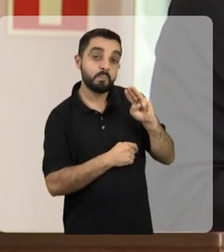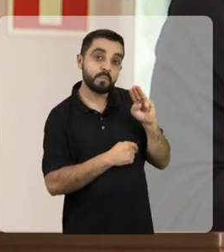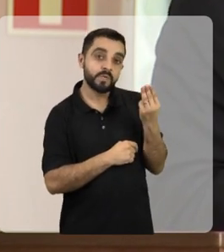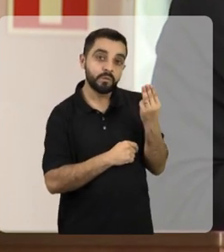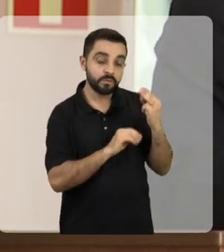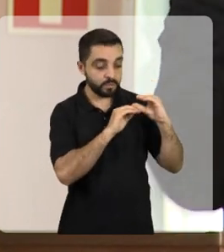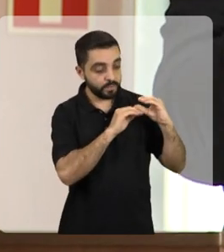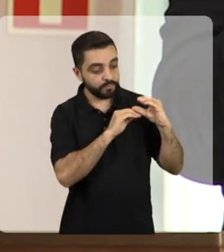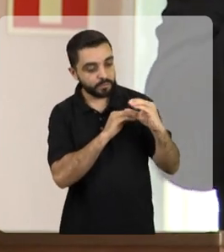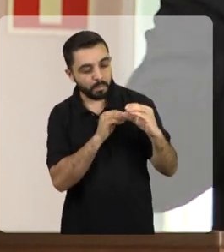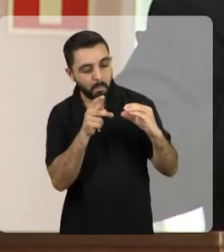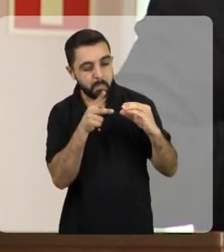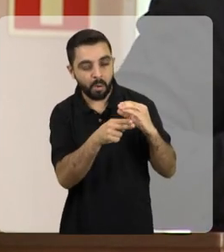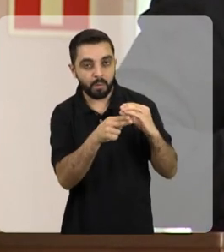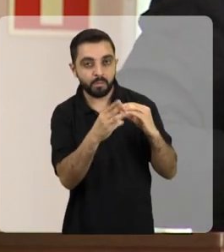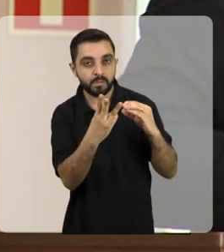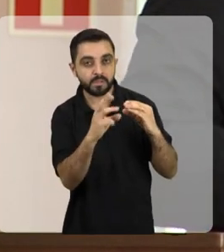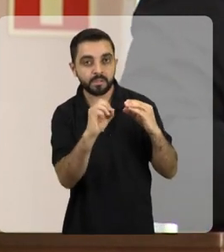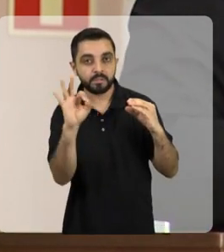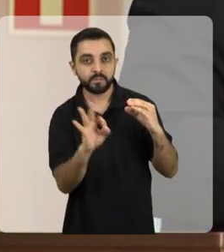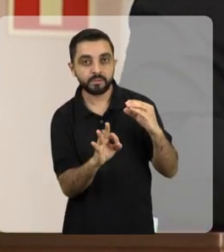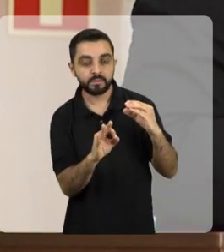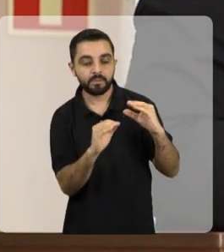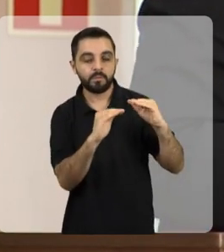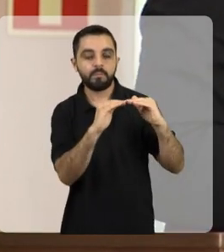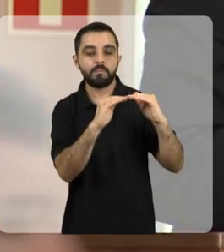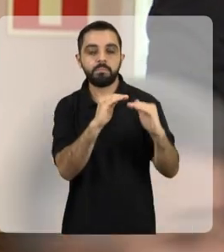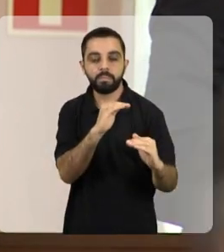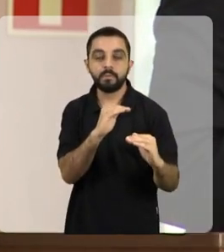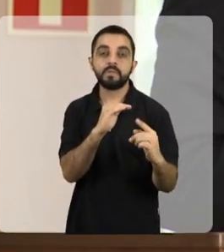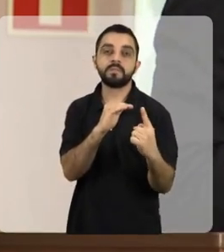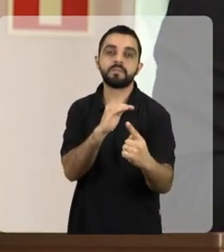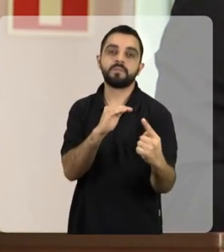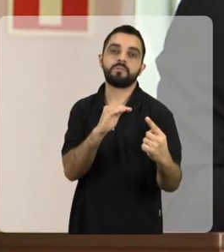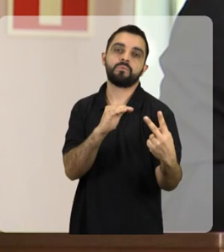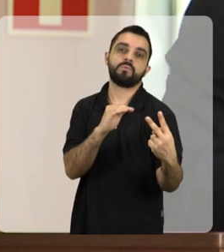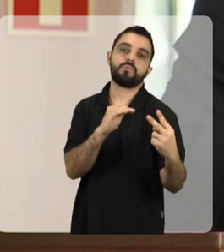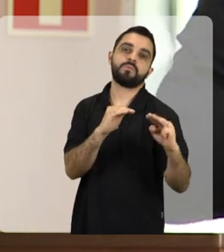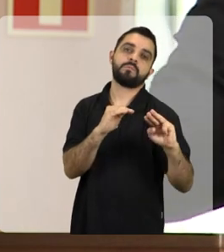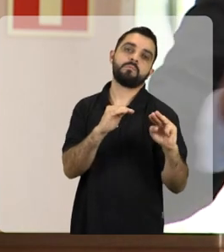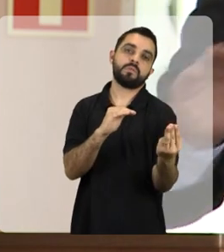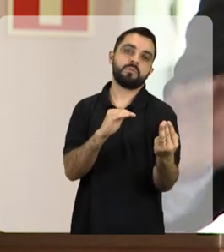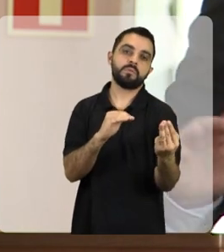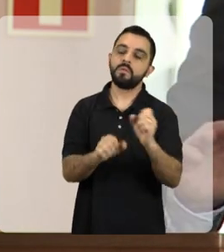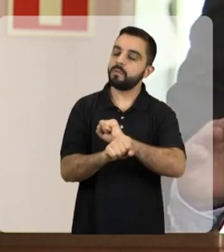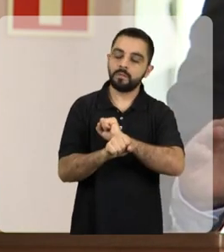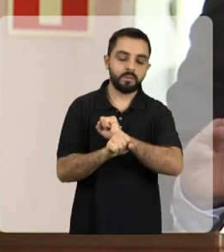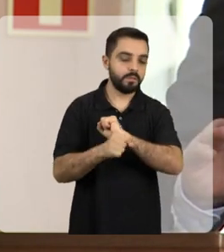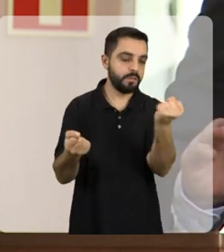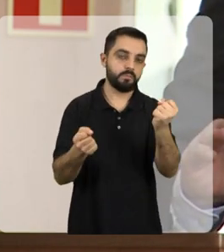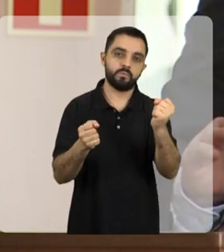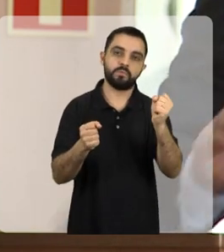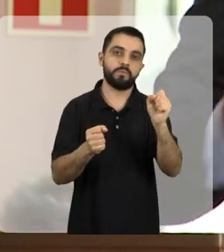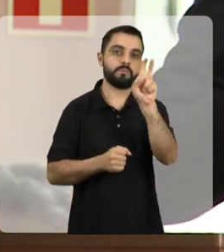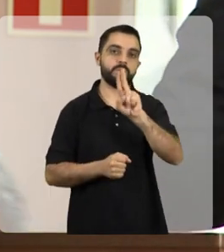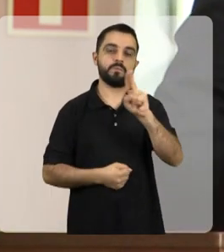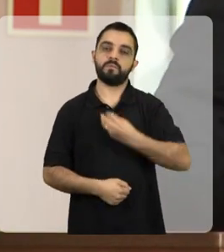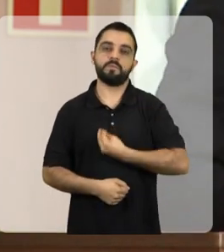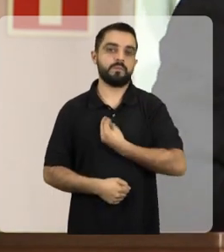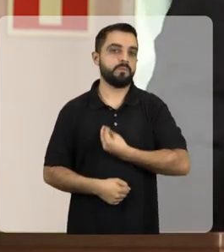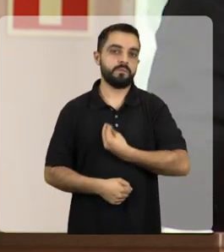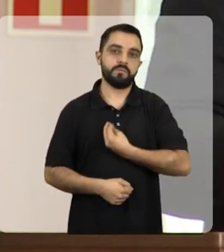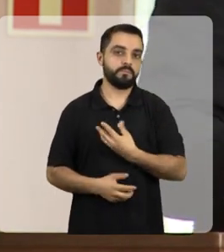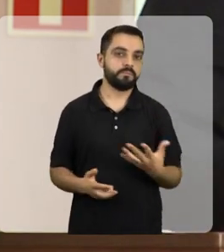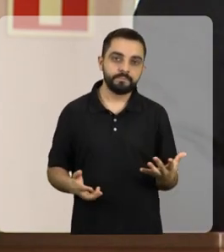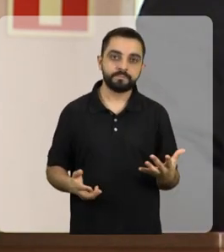orçamento chegaria a 112 milhões e 700 mil. Inviável.